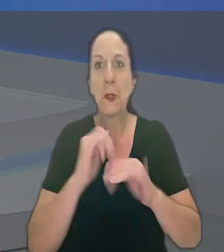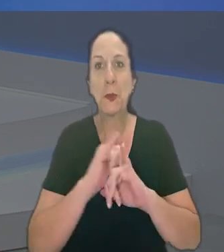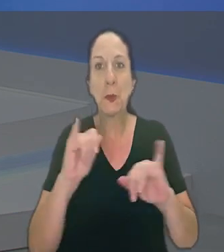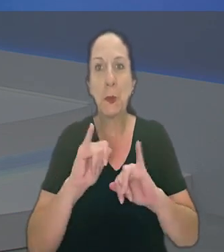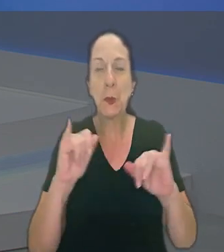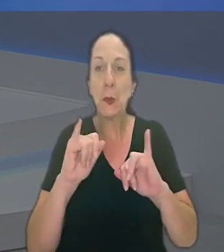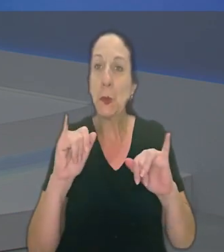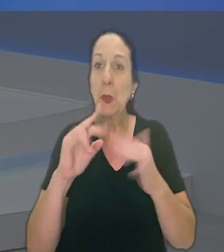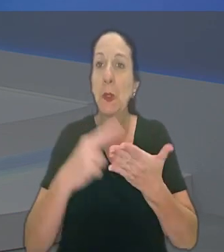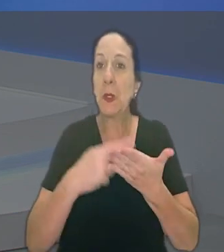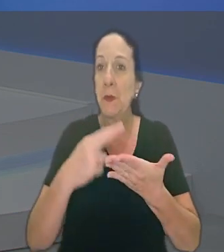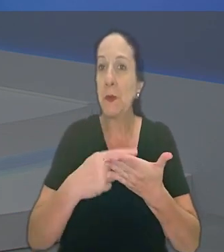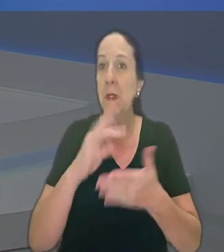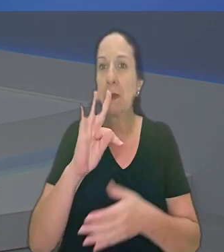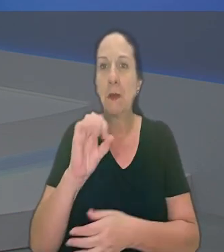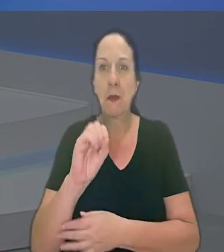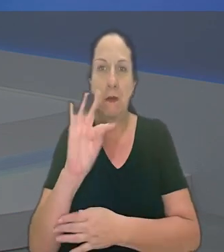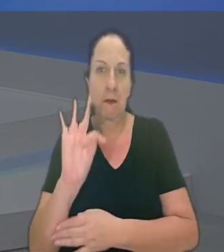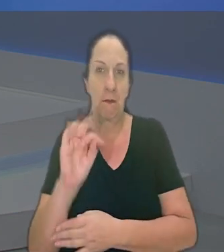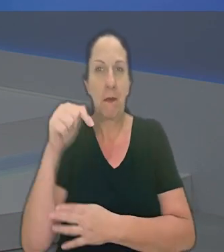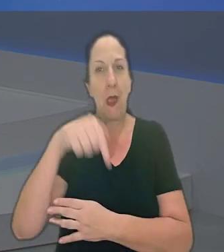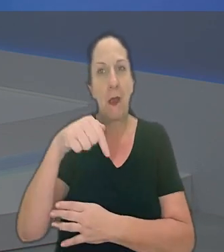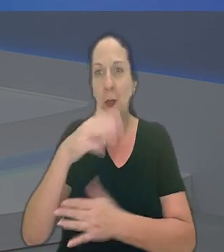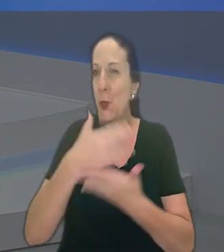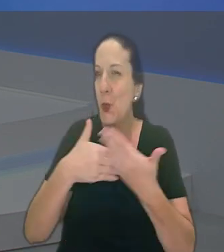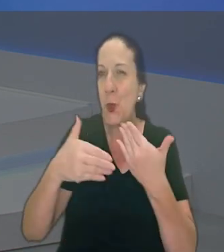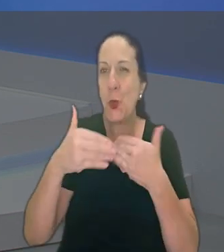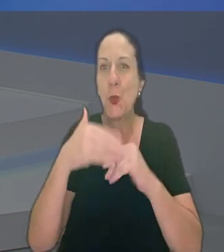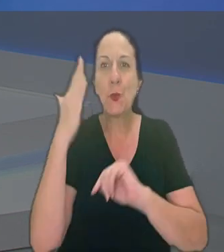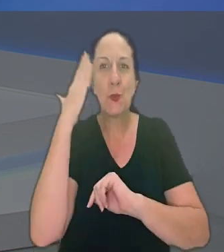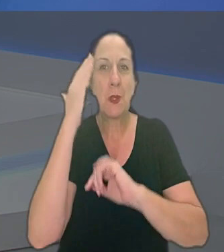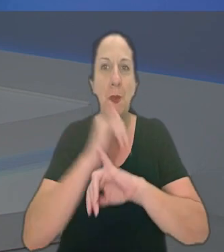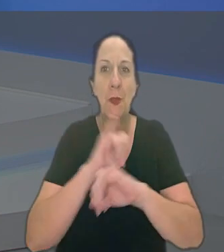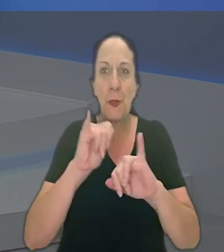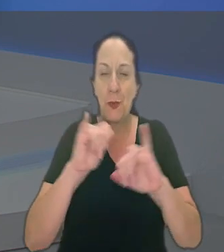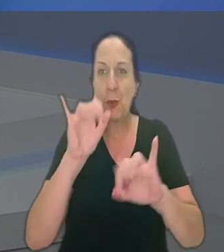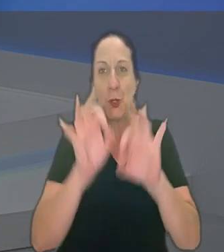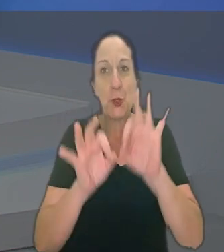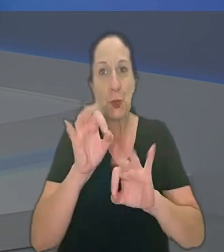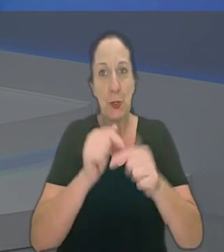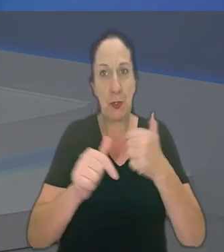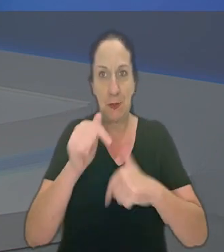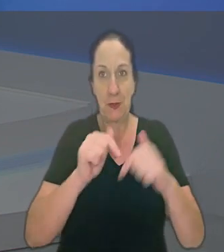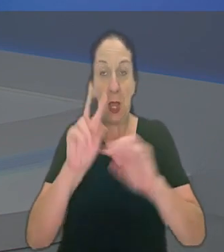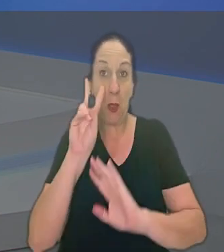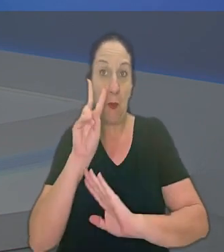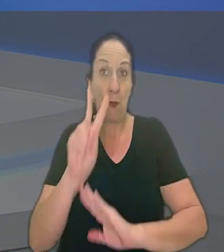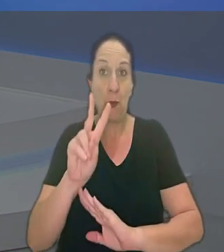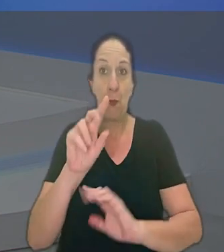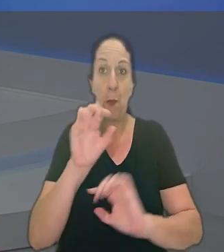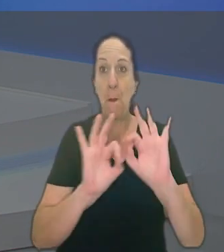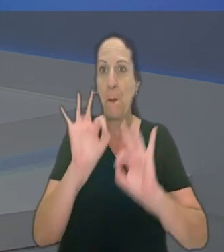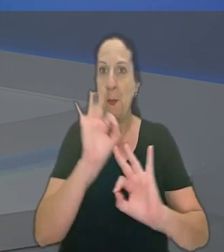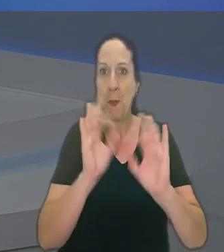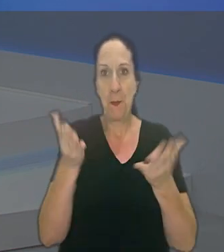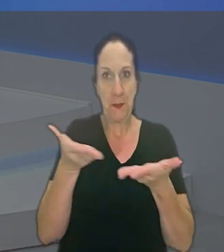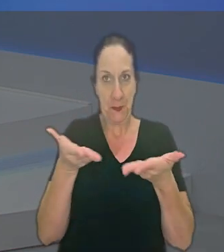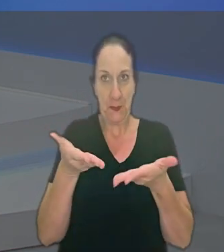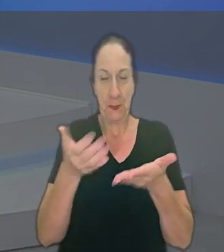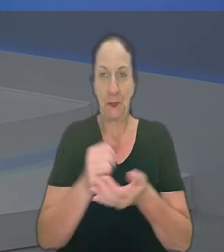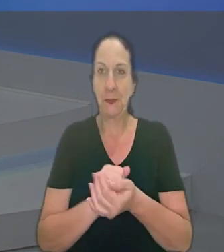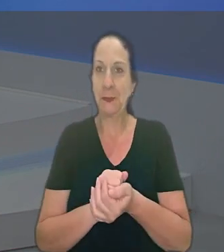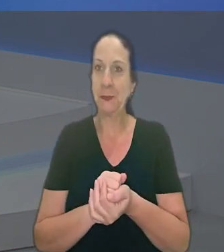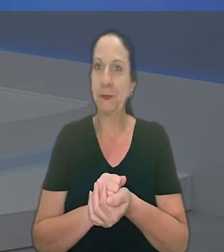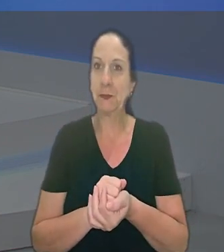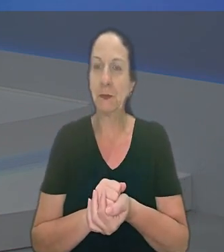Olá, está começando o programa Revista TST. Aqui nós te deixamos por dentro de tudo que é notícia na Justiça do Trabalho. Veja o que preparamos para a